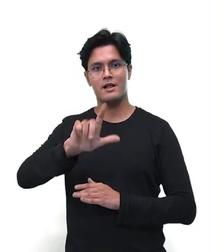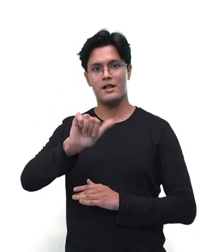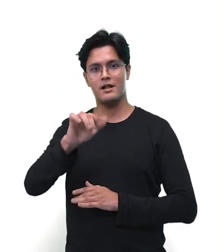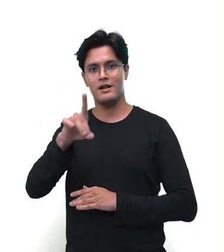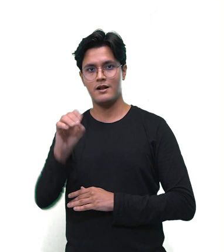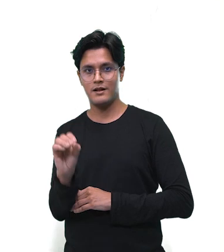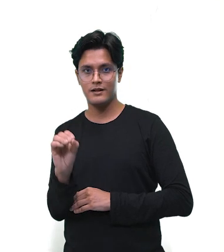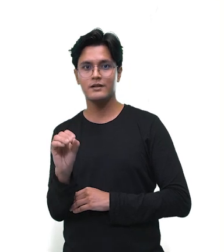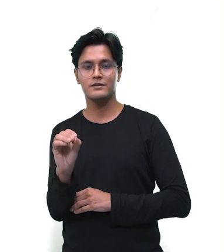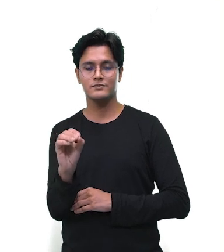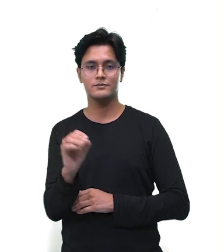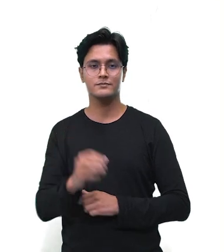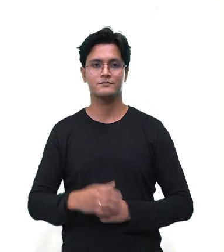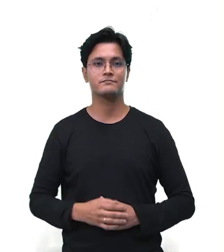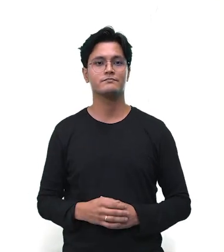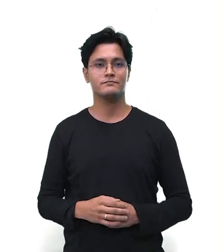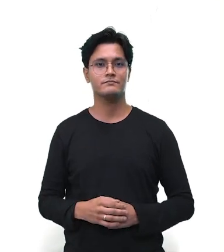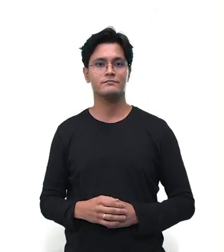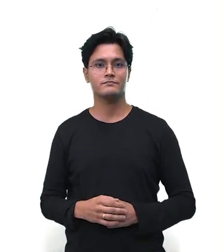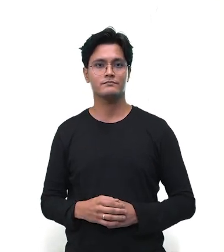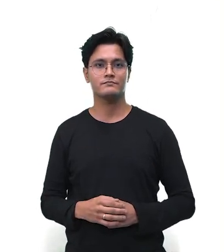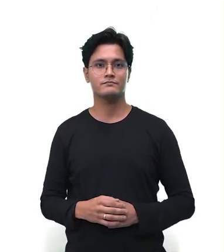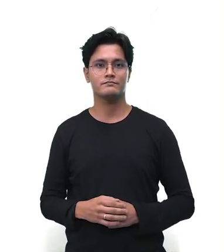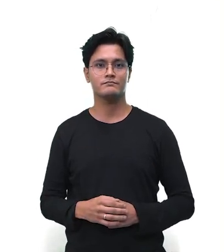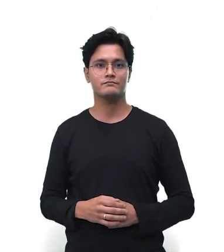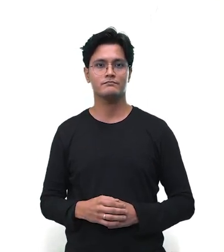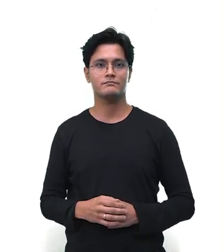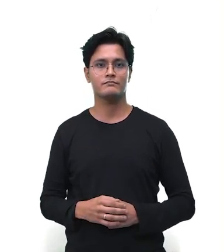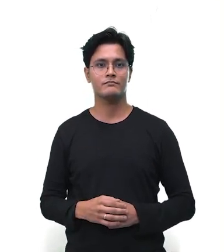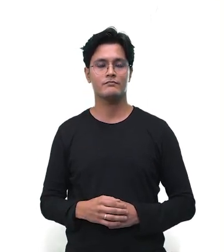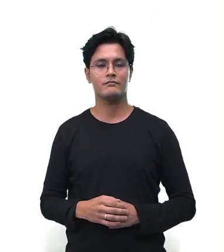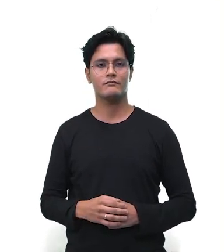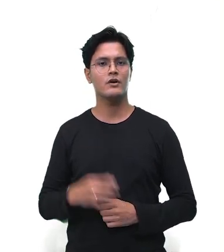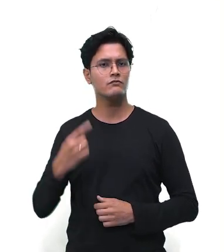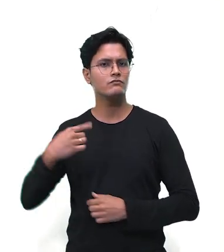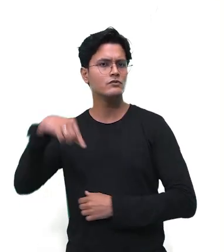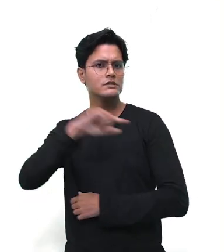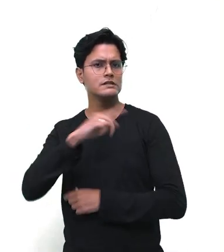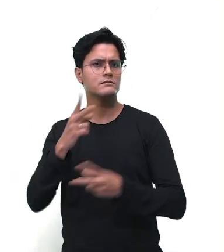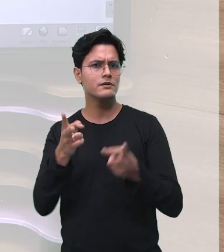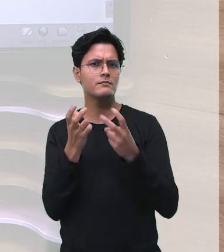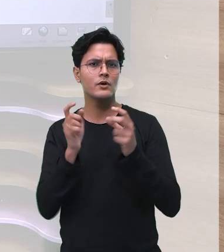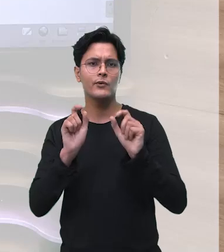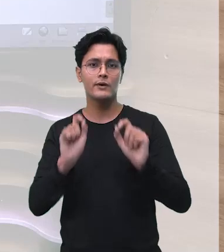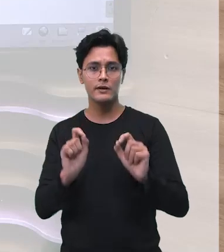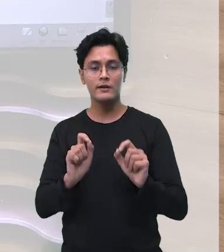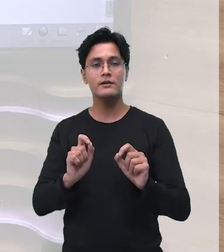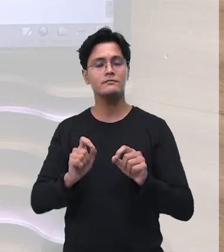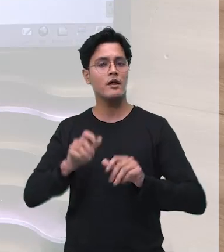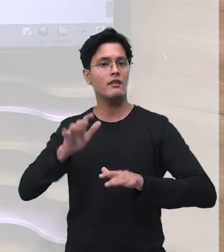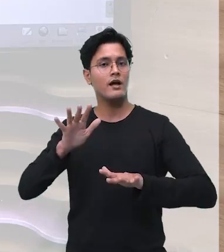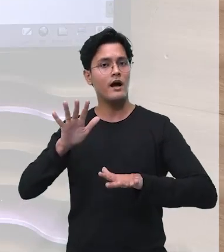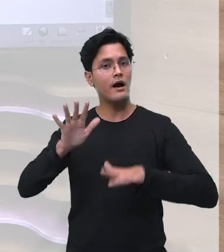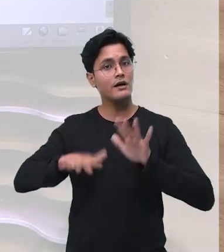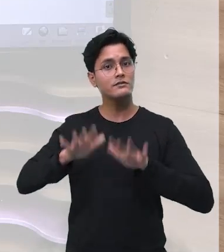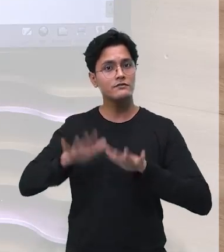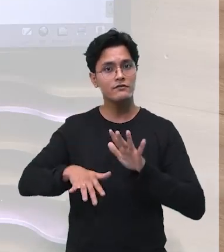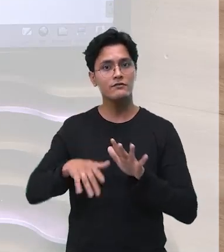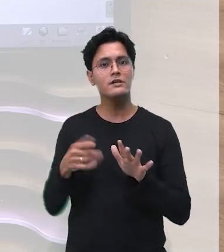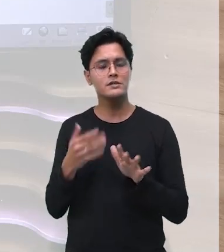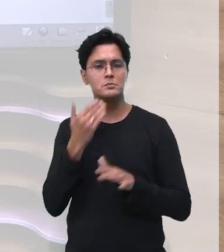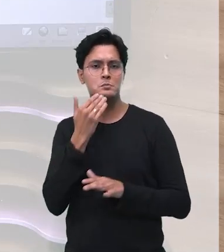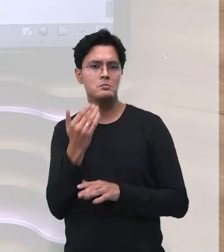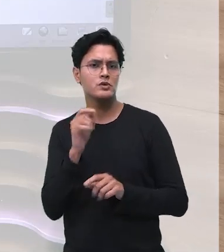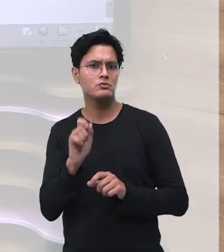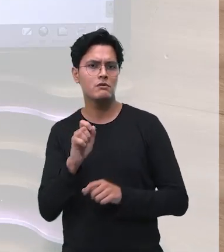do quadrado. Então, isso é para vocês observarem que, dependendo do problema, às vezes ele vai